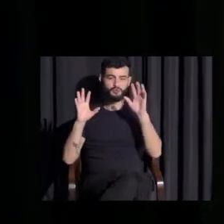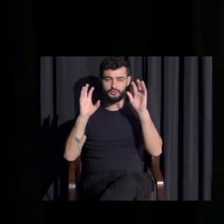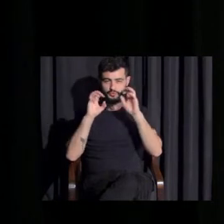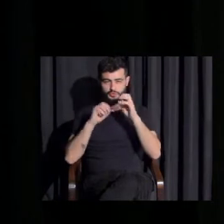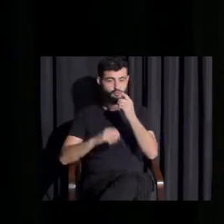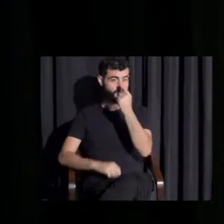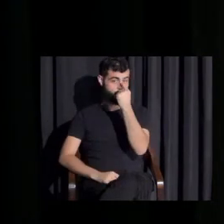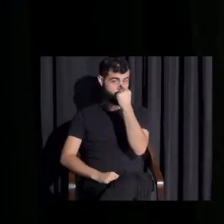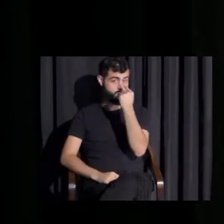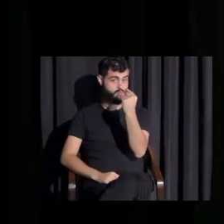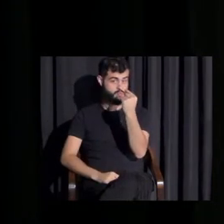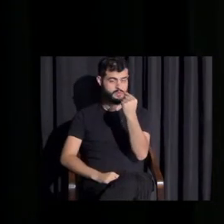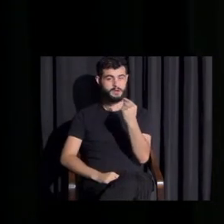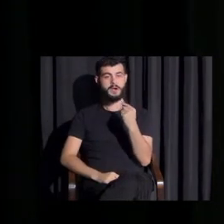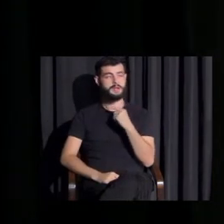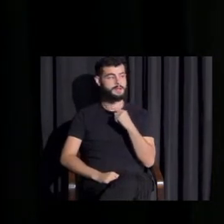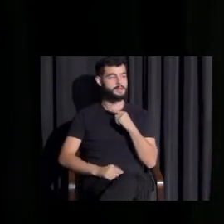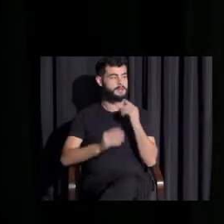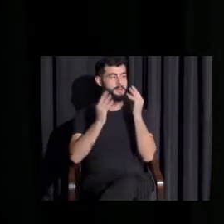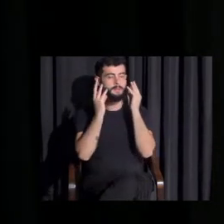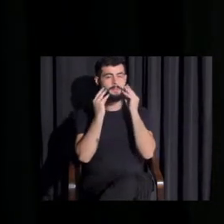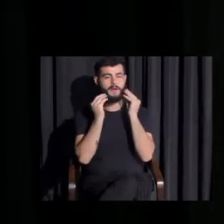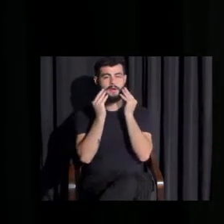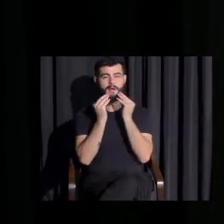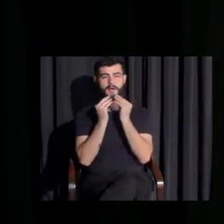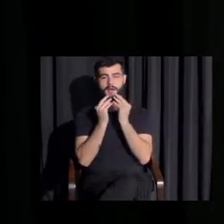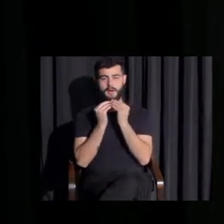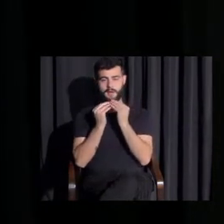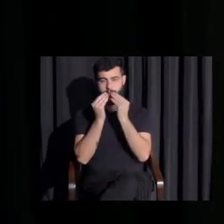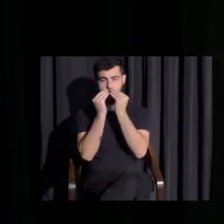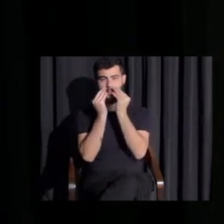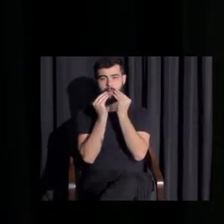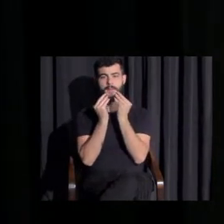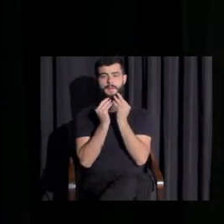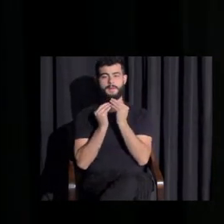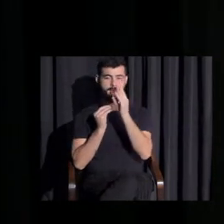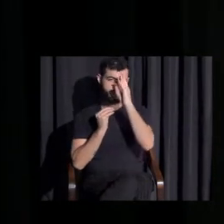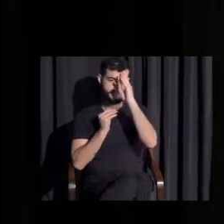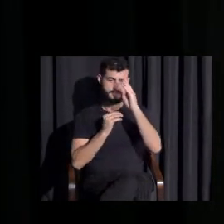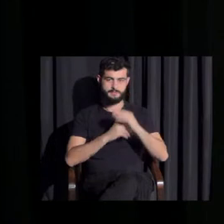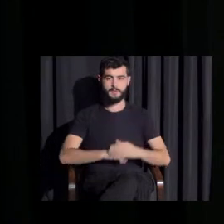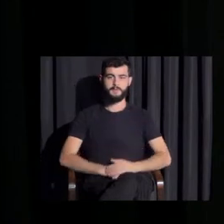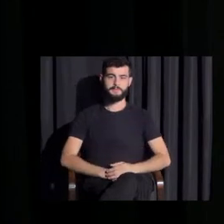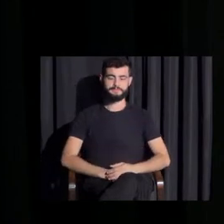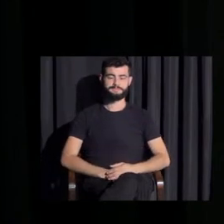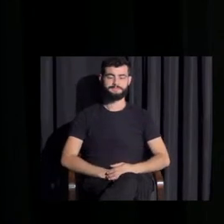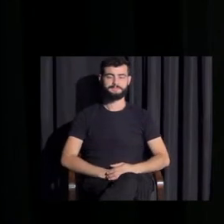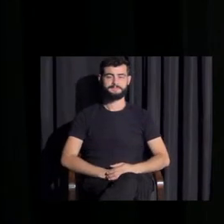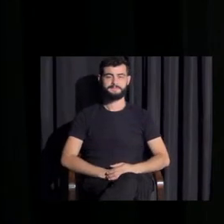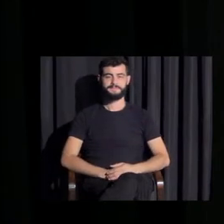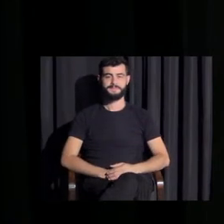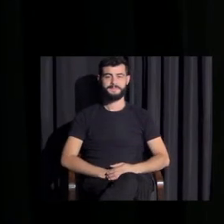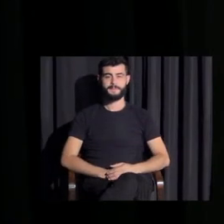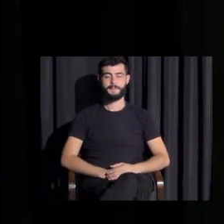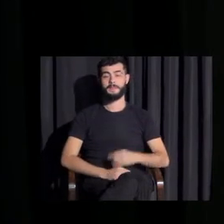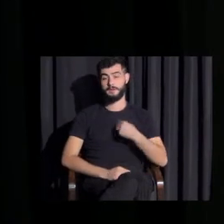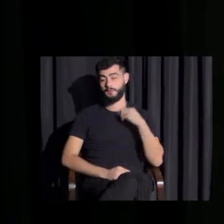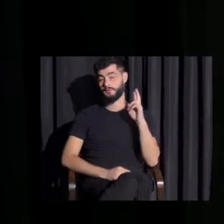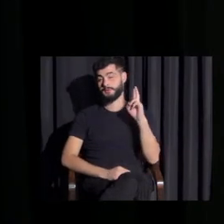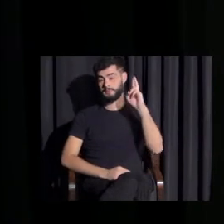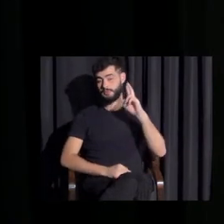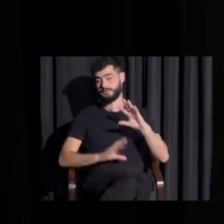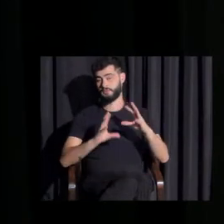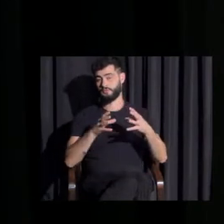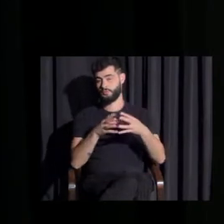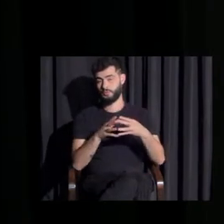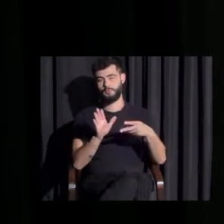pontudo, e uma barba bem curta, aparecendo principalmente no bigode e no cavanhaque. Eu faço a coordenação